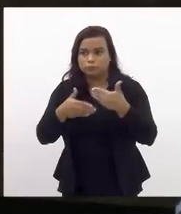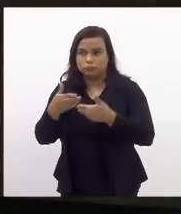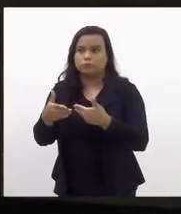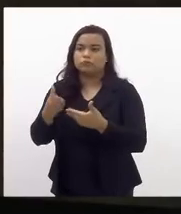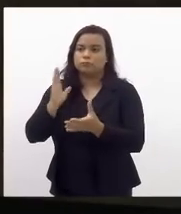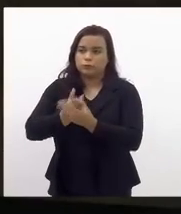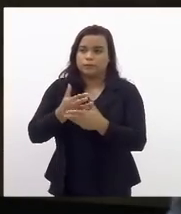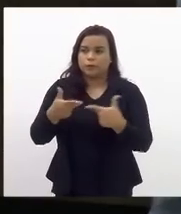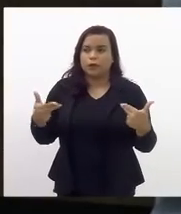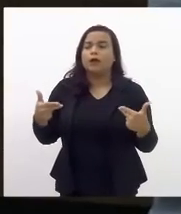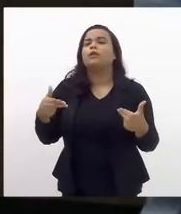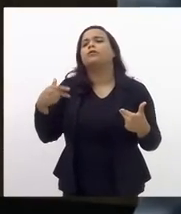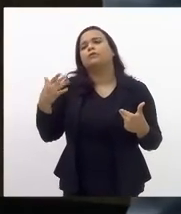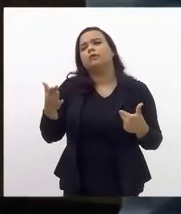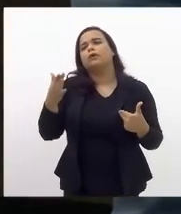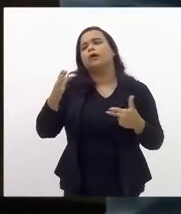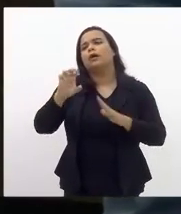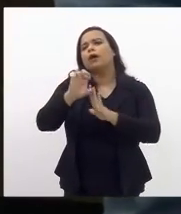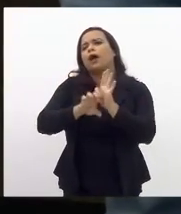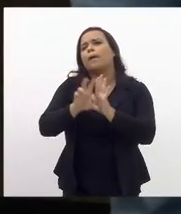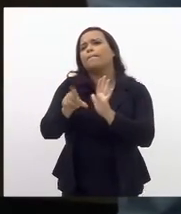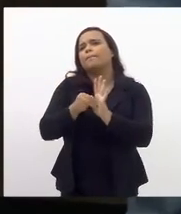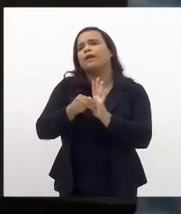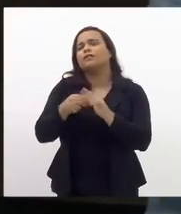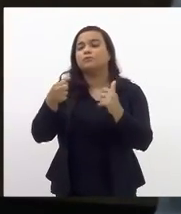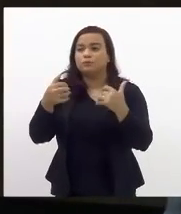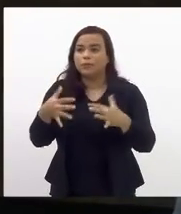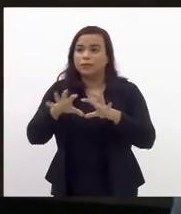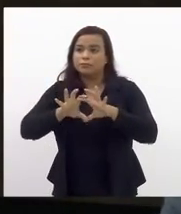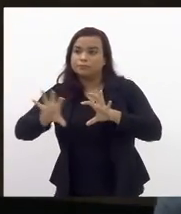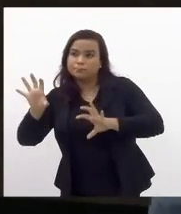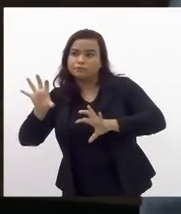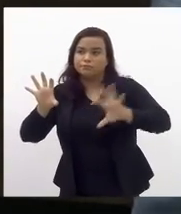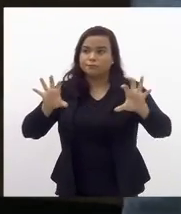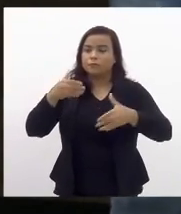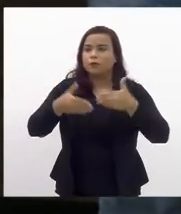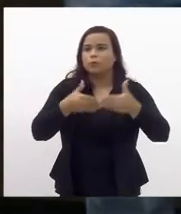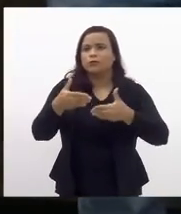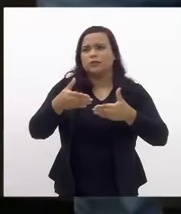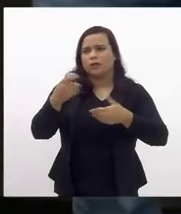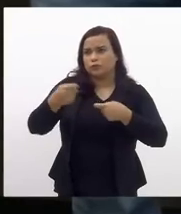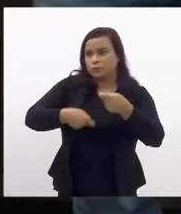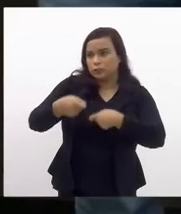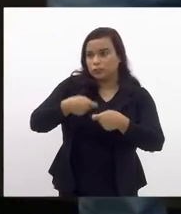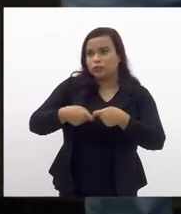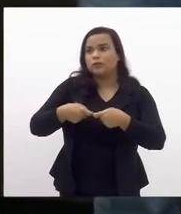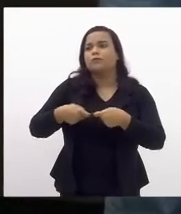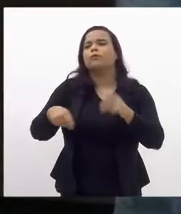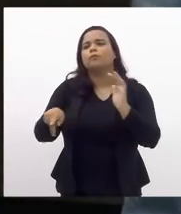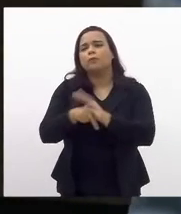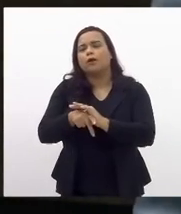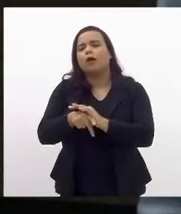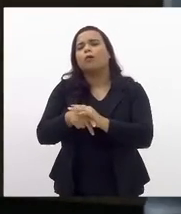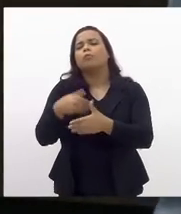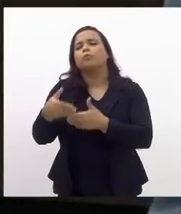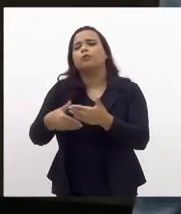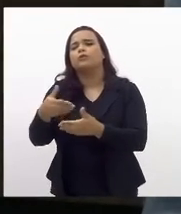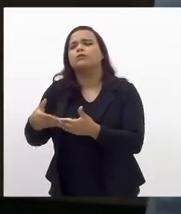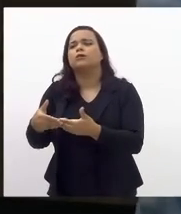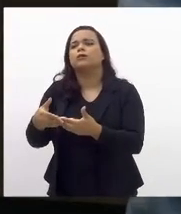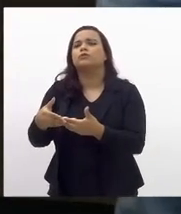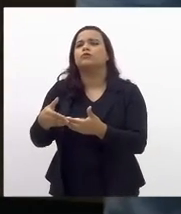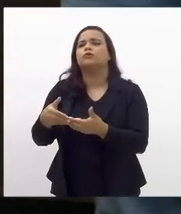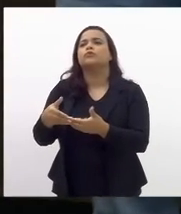processos. A nossa emenda, Zaca, foi para distinguir os processos administrativos disciplinares dos processos convencionais, porque o processo administrativo disciplinar é